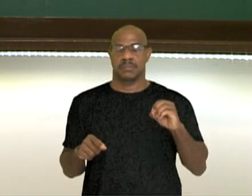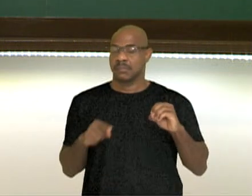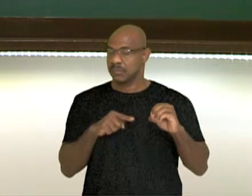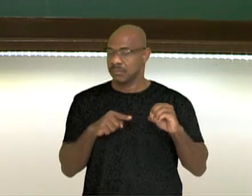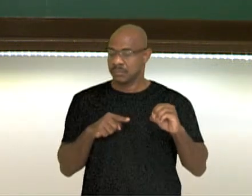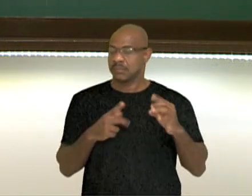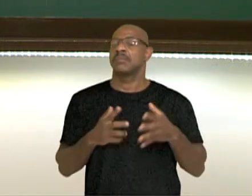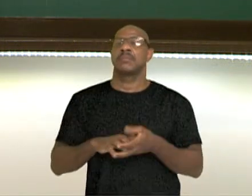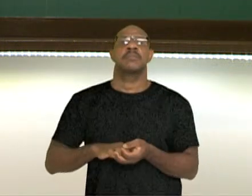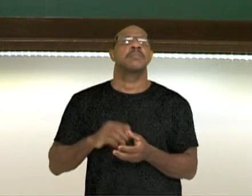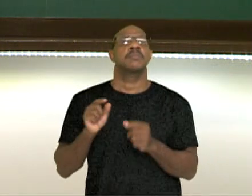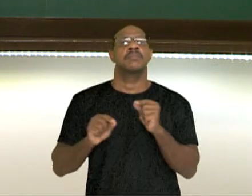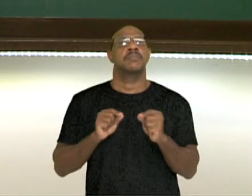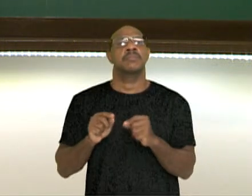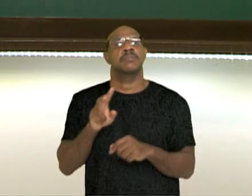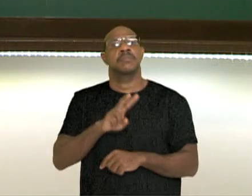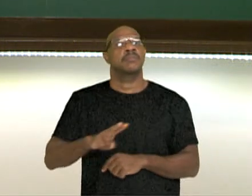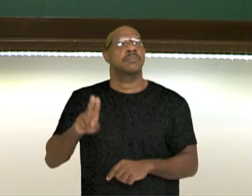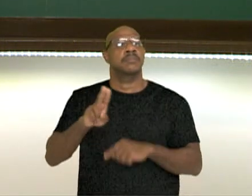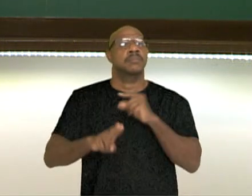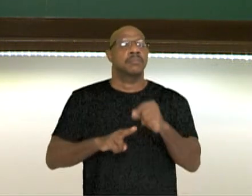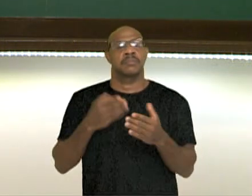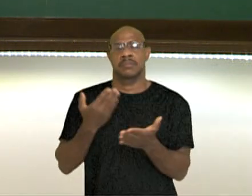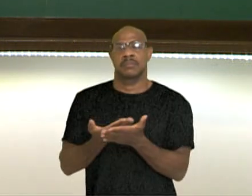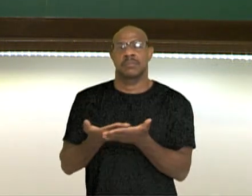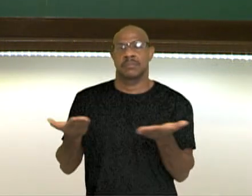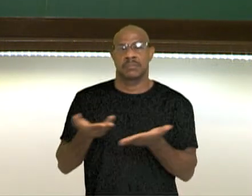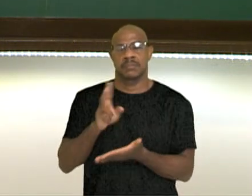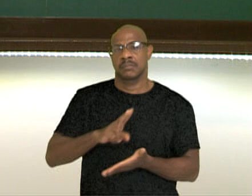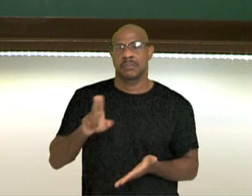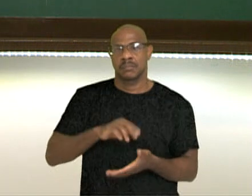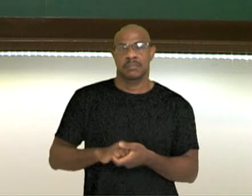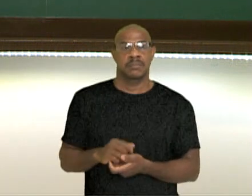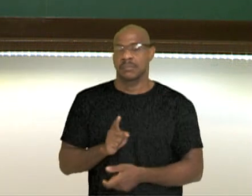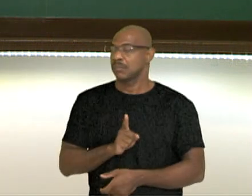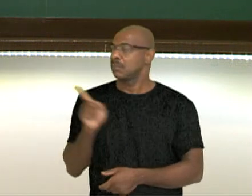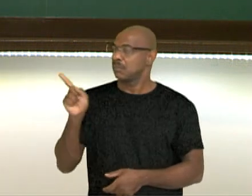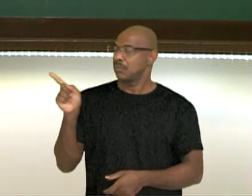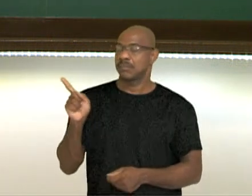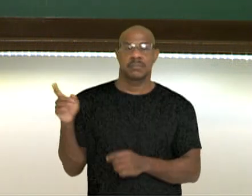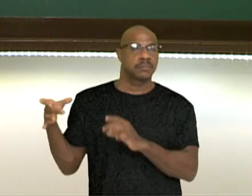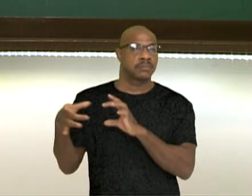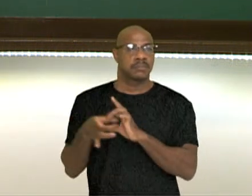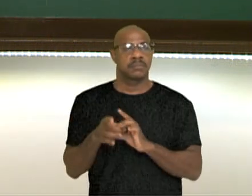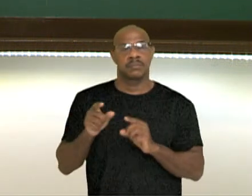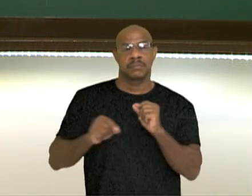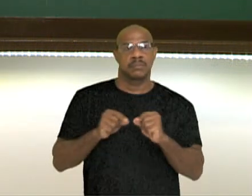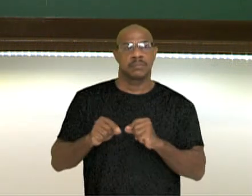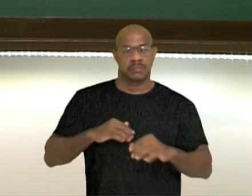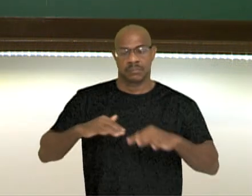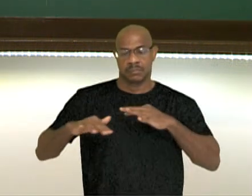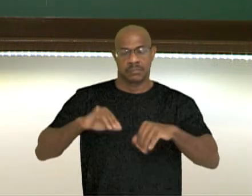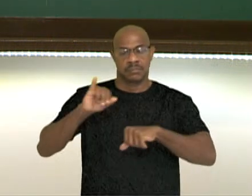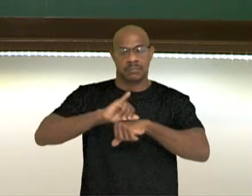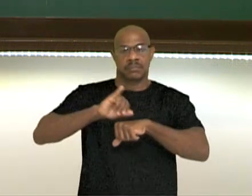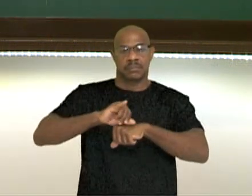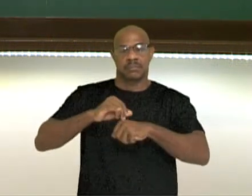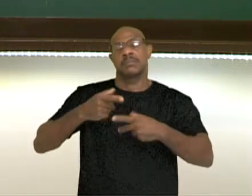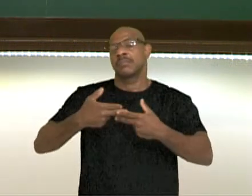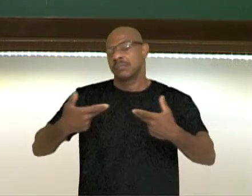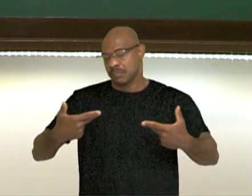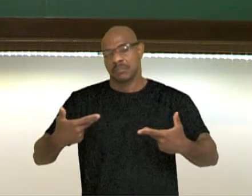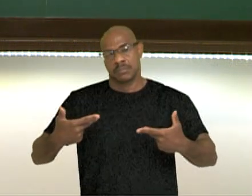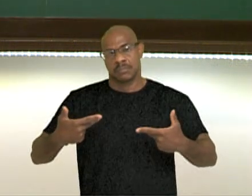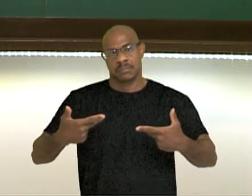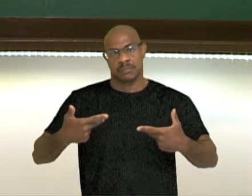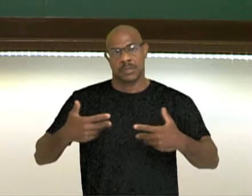ferramenta, o instrumento que a gente está utilizando durante a aula de hoje. E nesse caso, né, o contexto é o deslocamento de um móvel, o